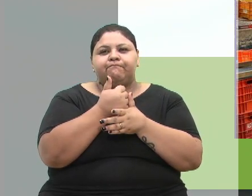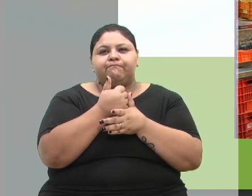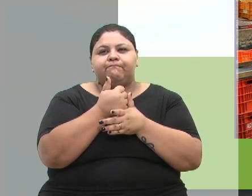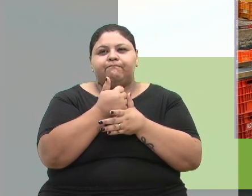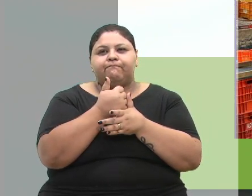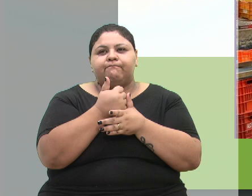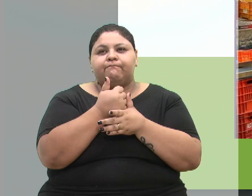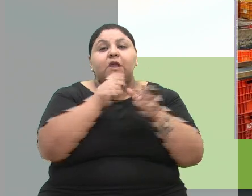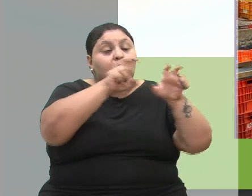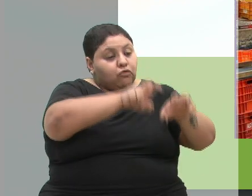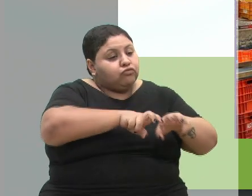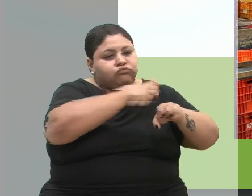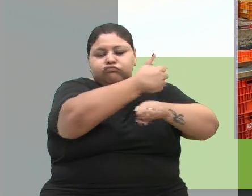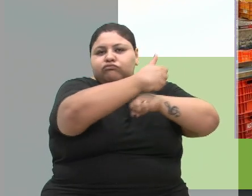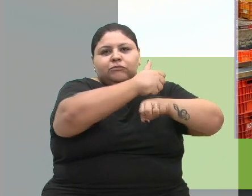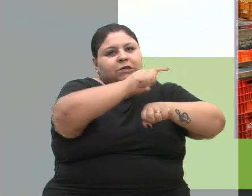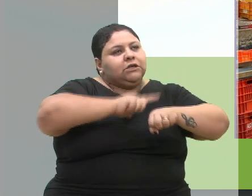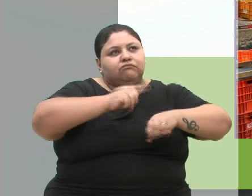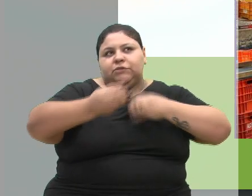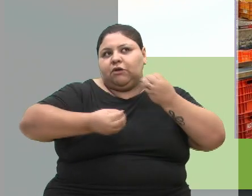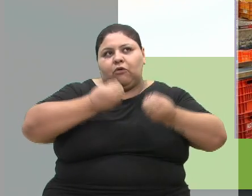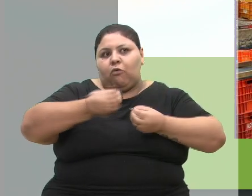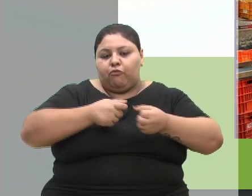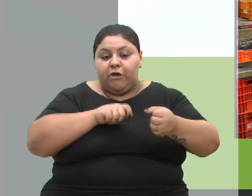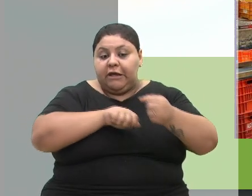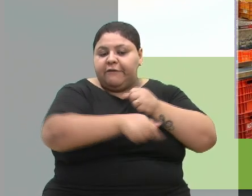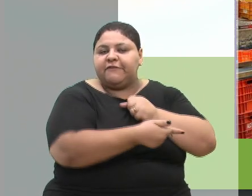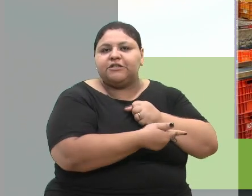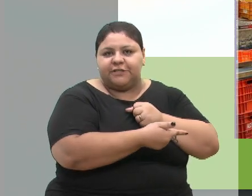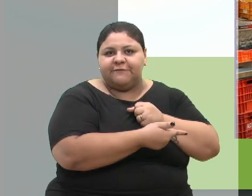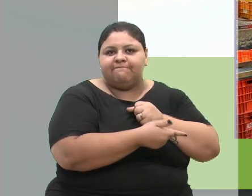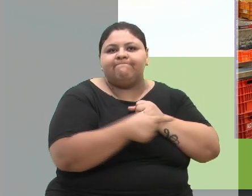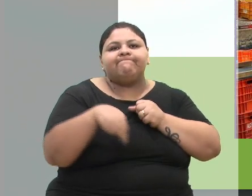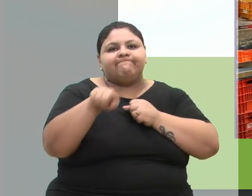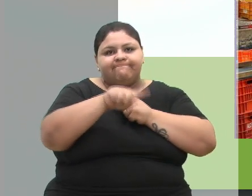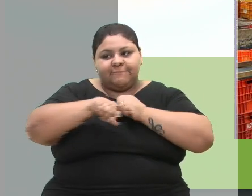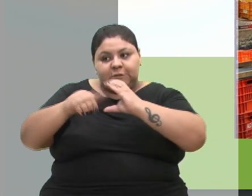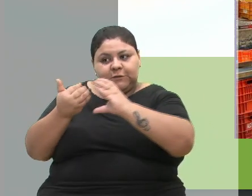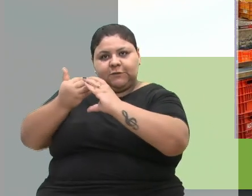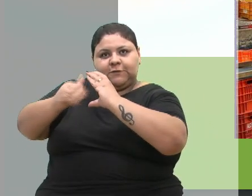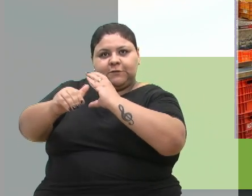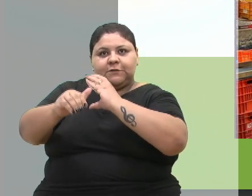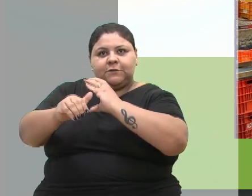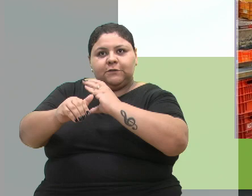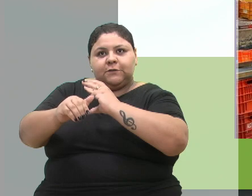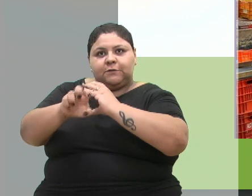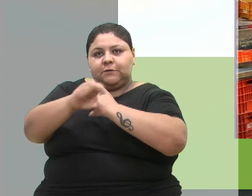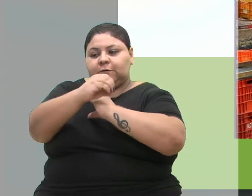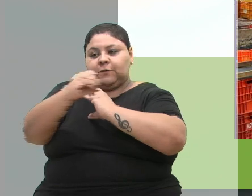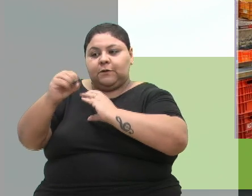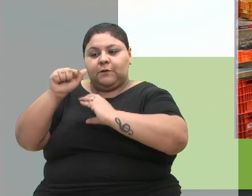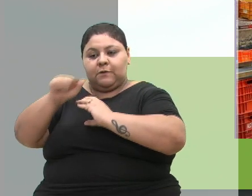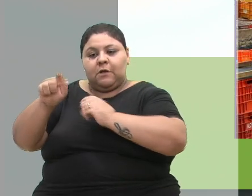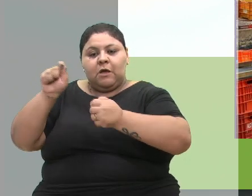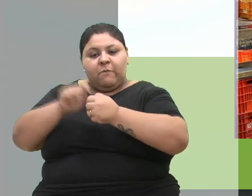os agricultores feirantes não têm como hoje investir. Então, a gente está investindo 500 mil para fazer toda a